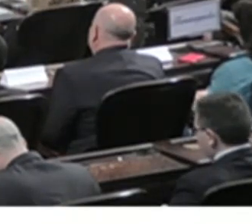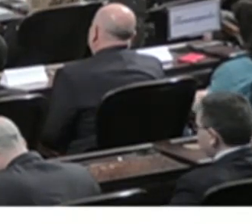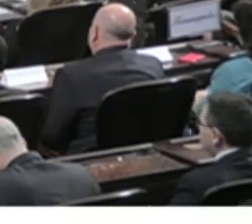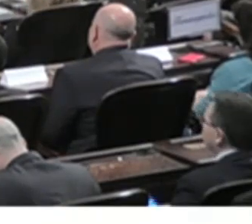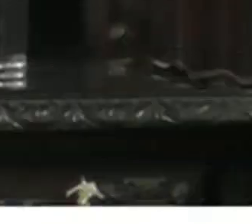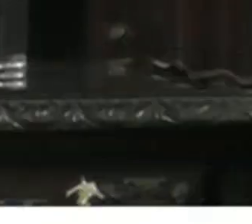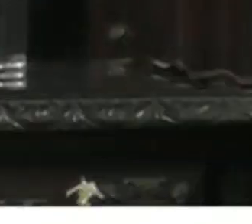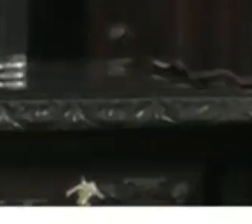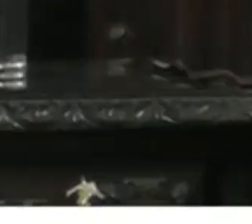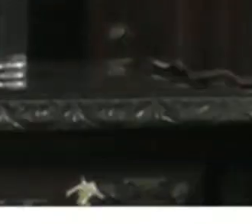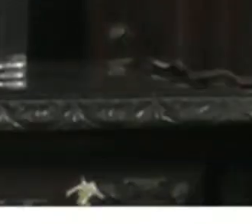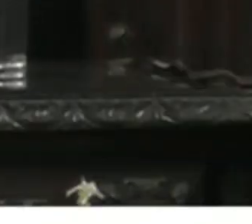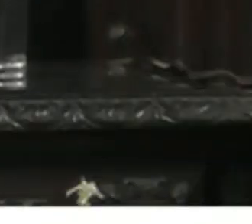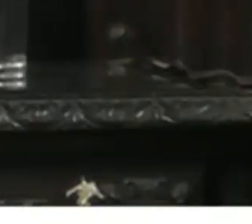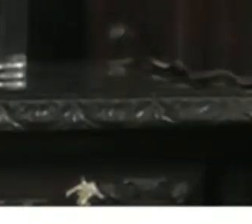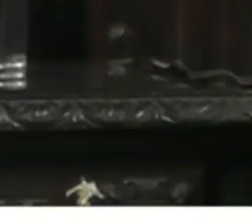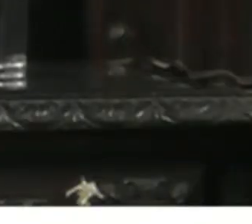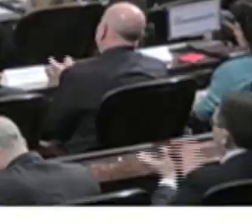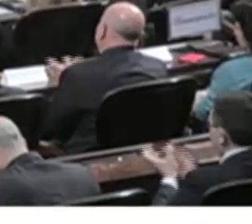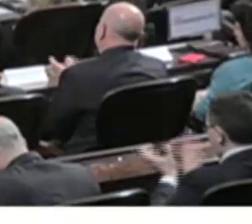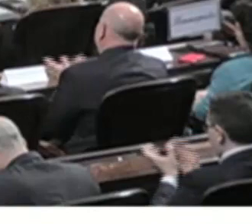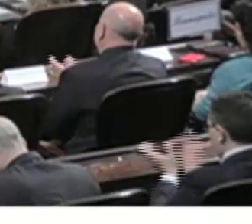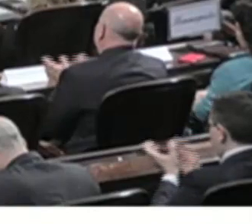desembargador Boente. Me desculpe.